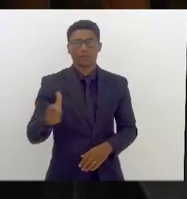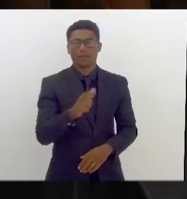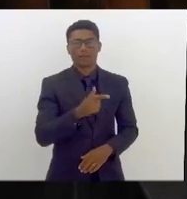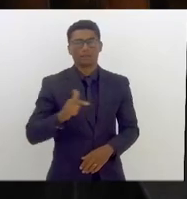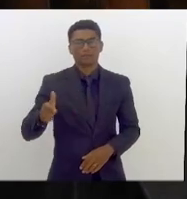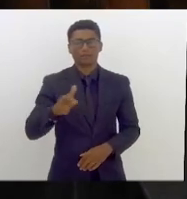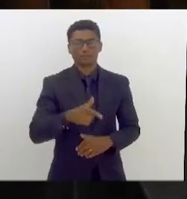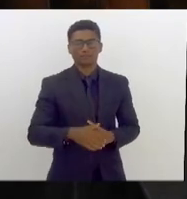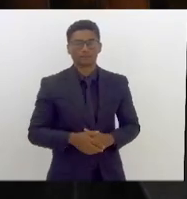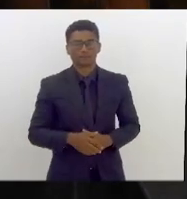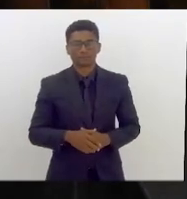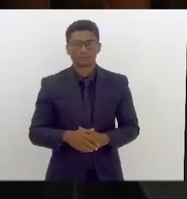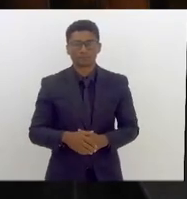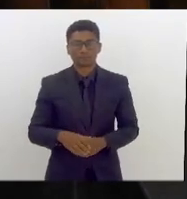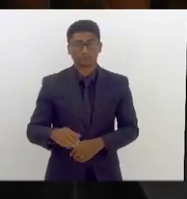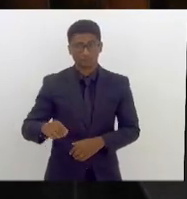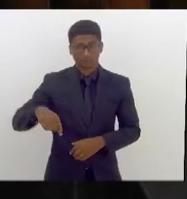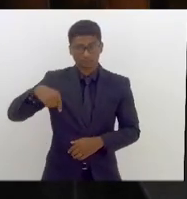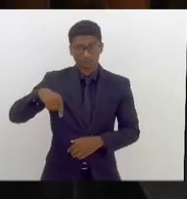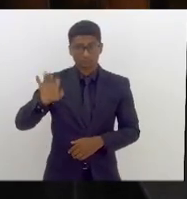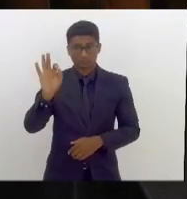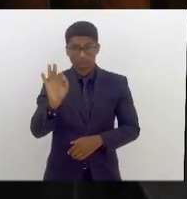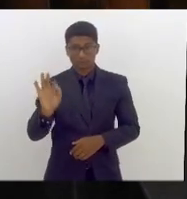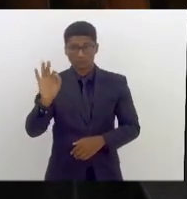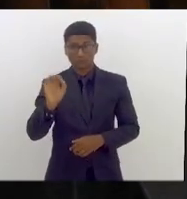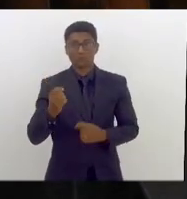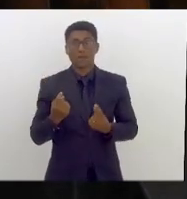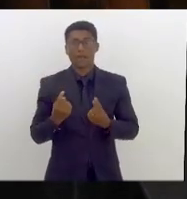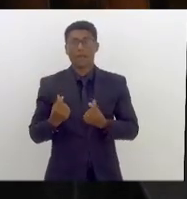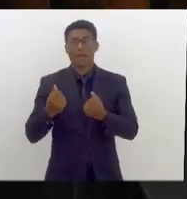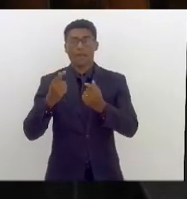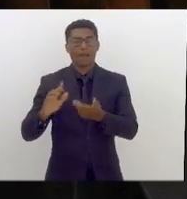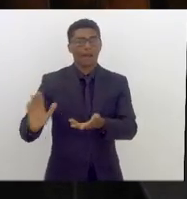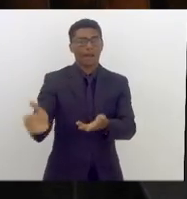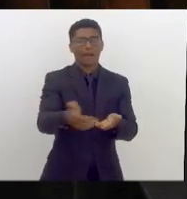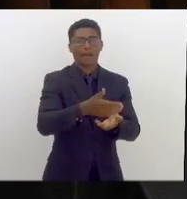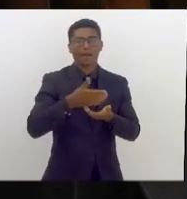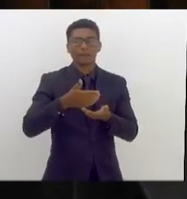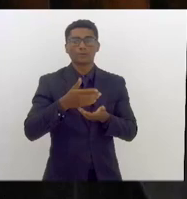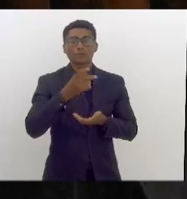algum. A União aqui arrecada horrores. Vou dar um dado aqui.